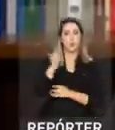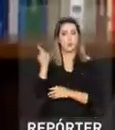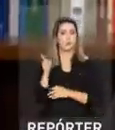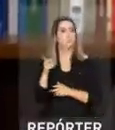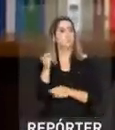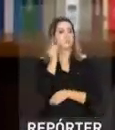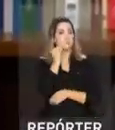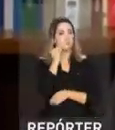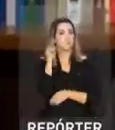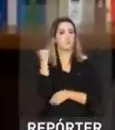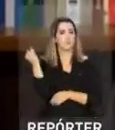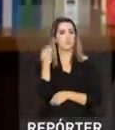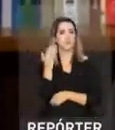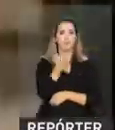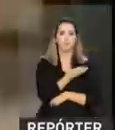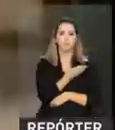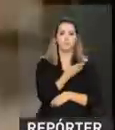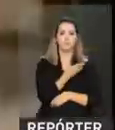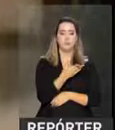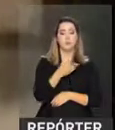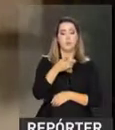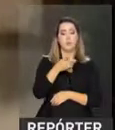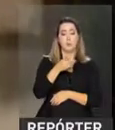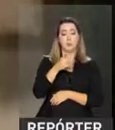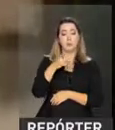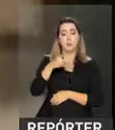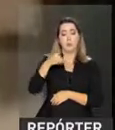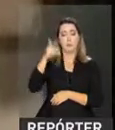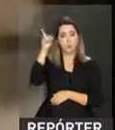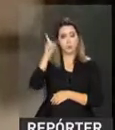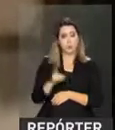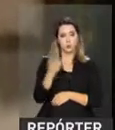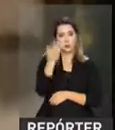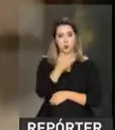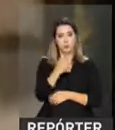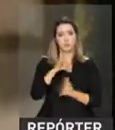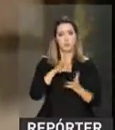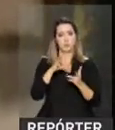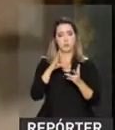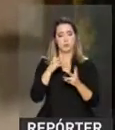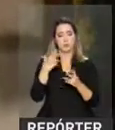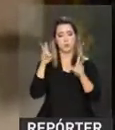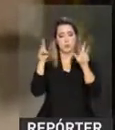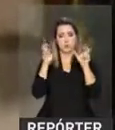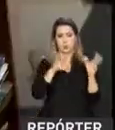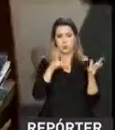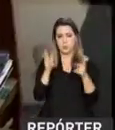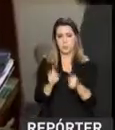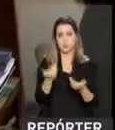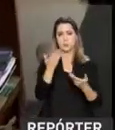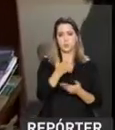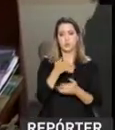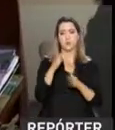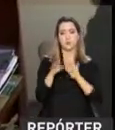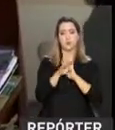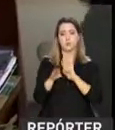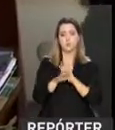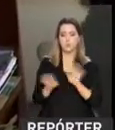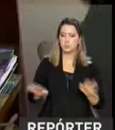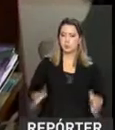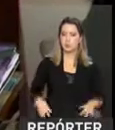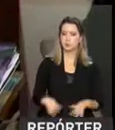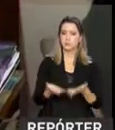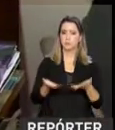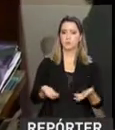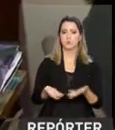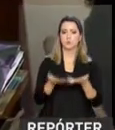a diretora de Assuntos Internacionais da Universidade de Brasília, o programa de pós-graduação da CAPES pode